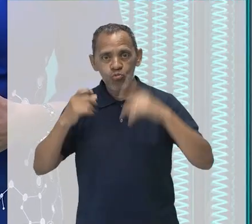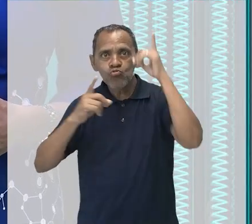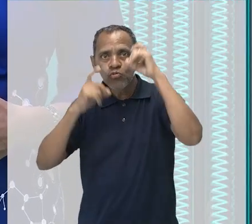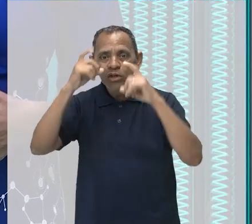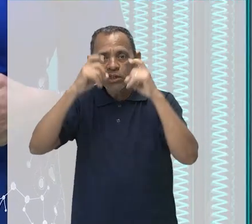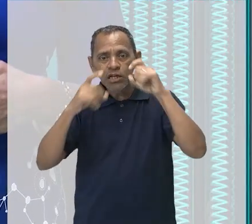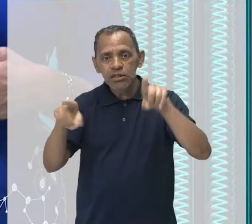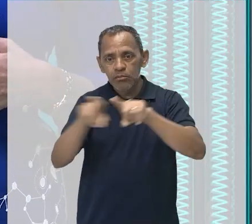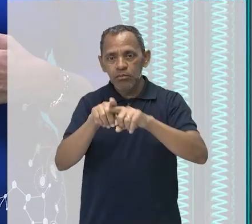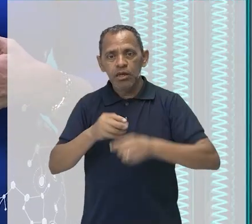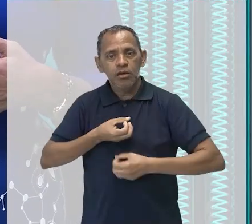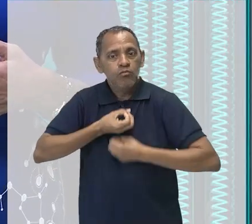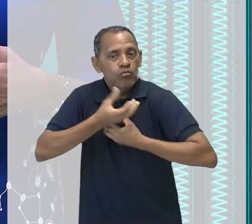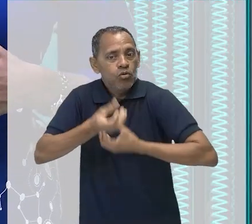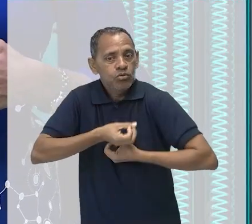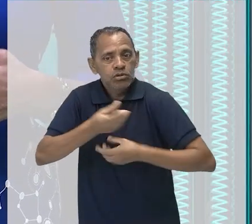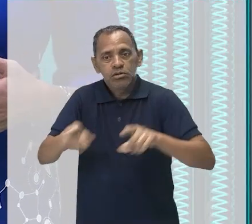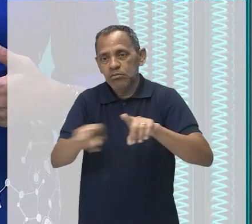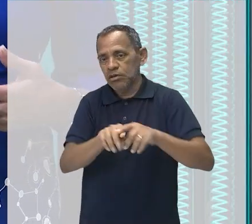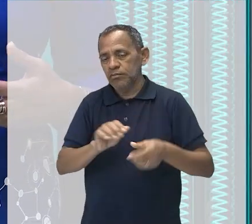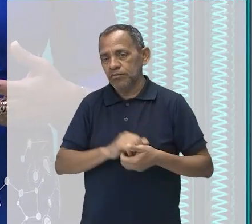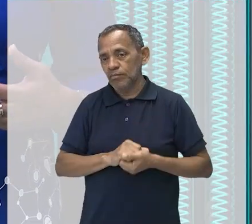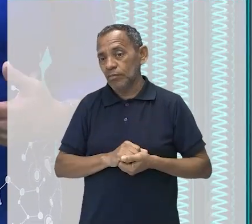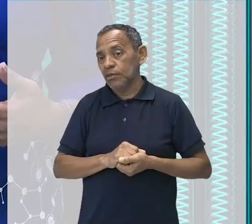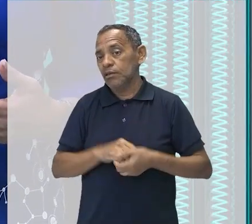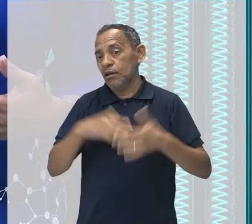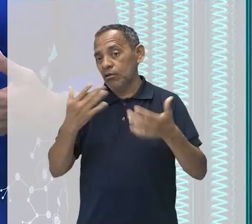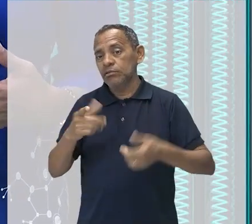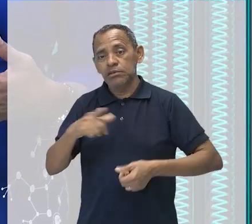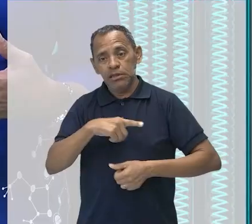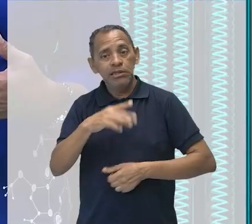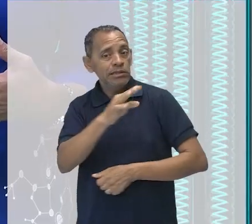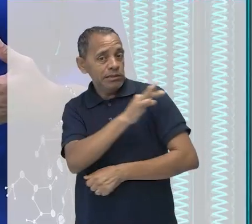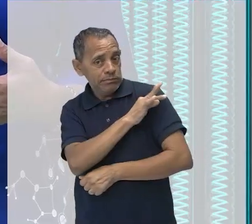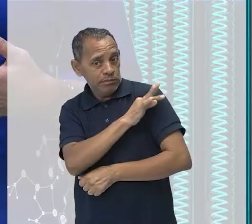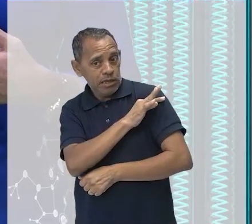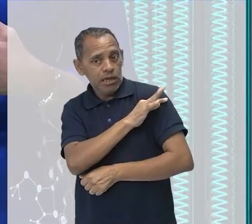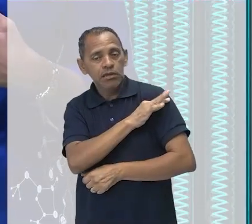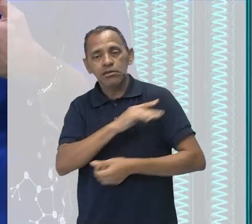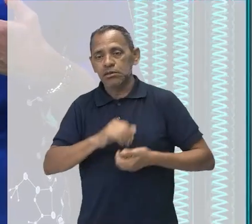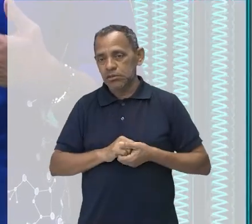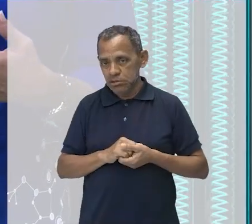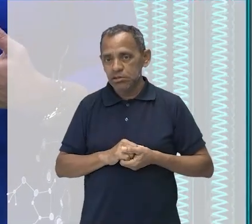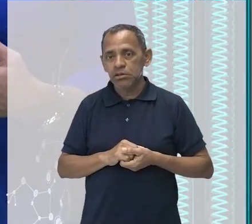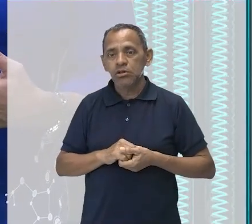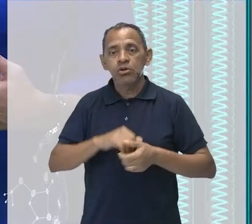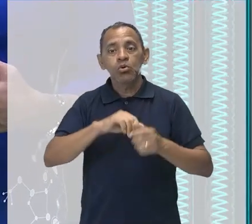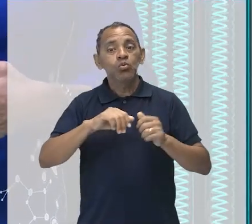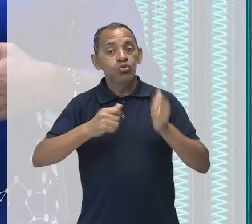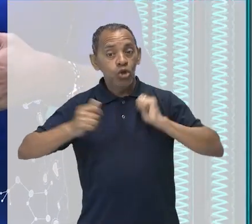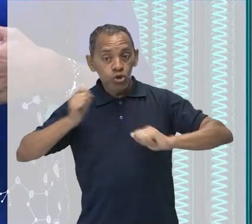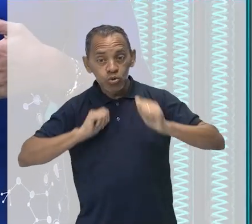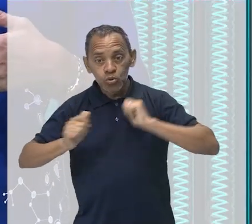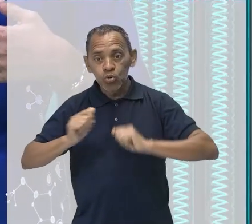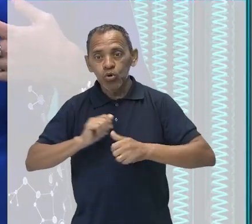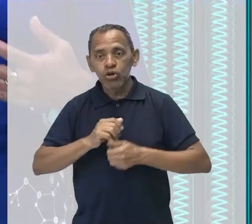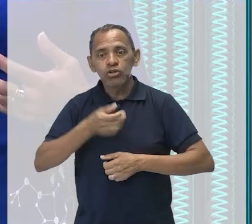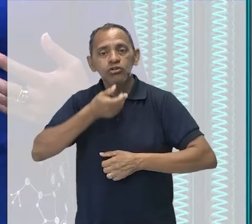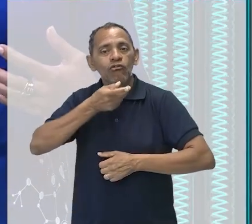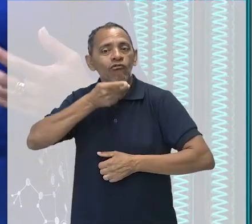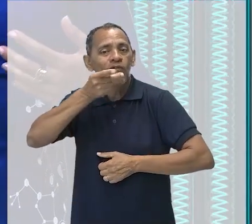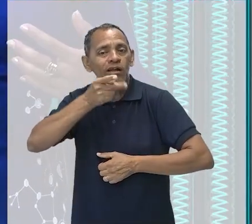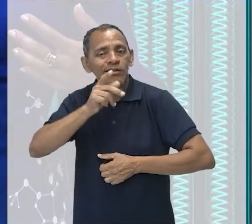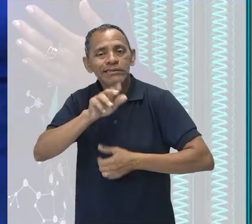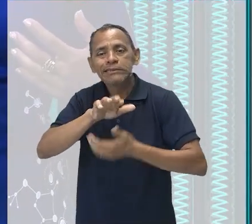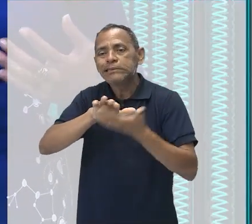do corpo como um veículo de expressão. Então, existem peças teatrais em que os